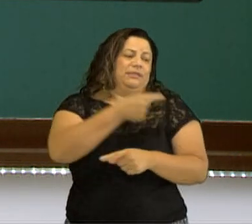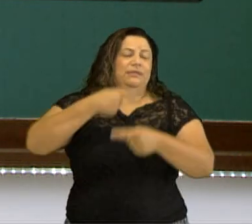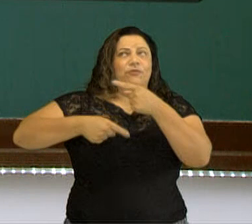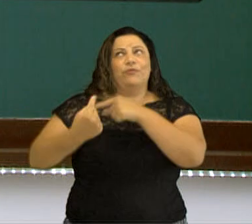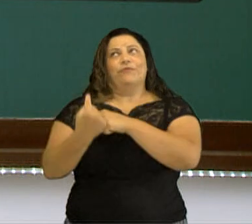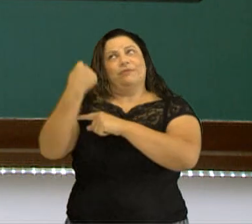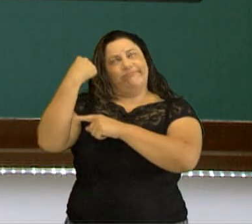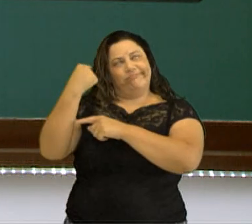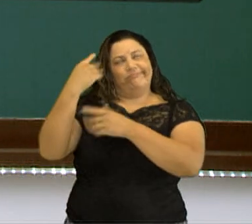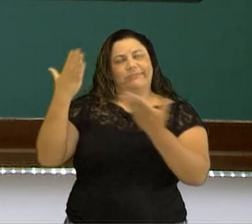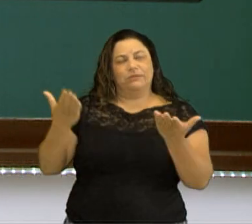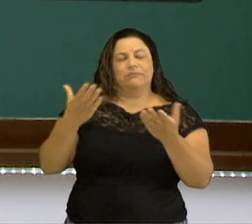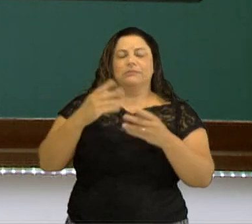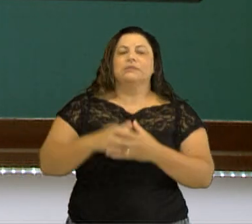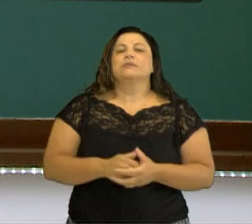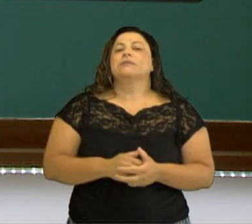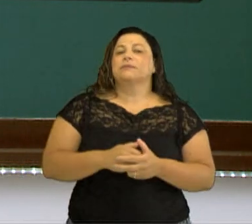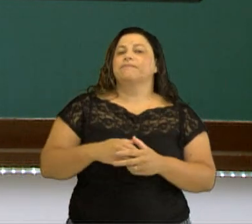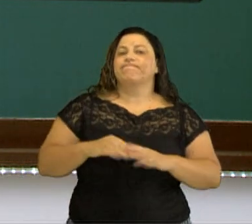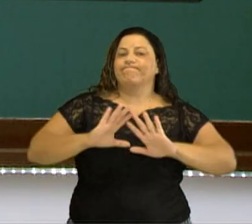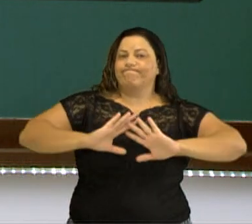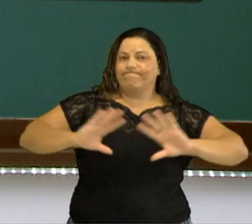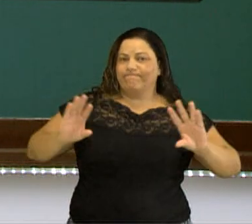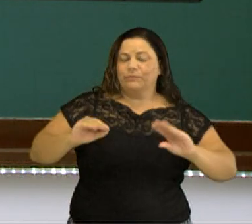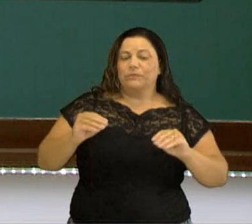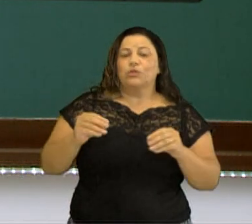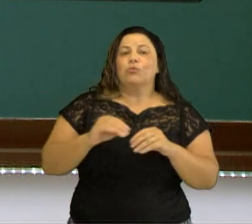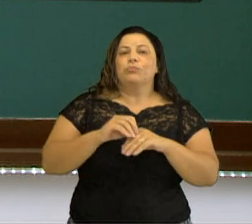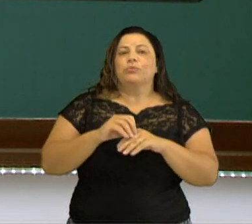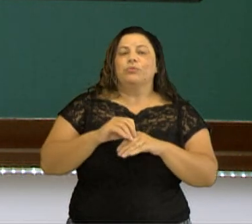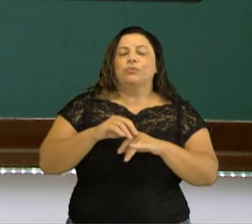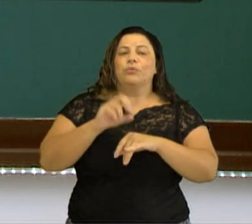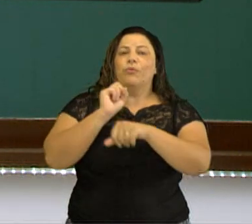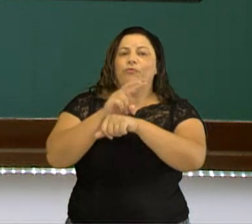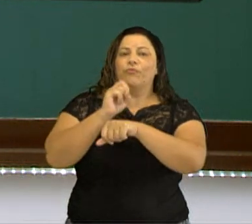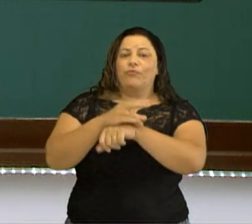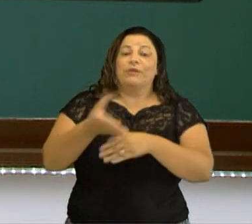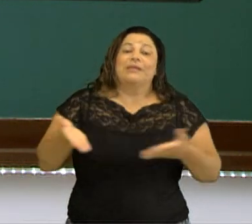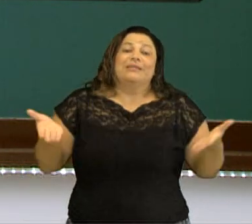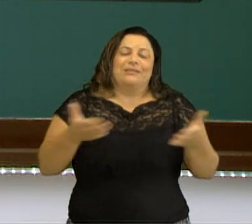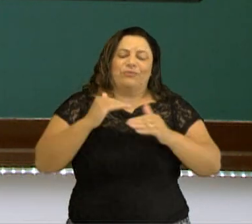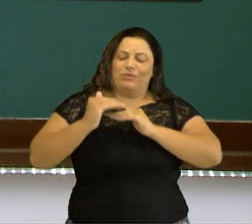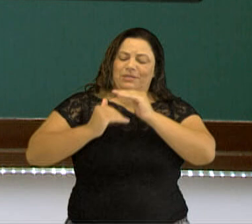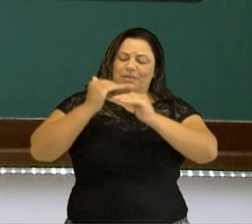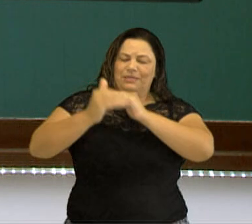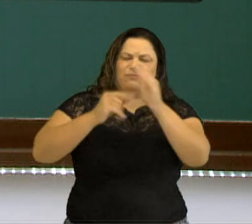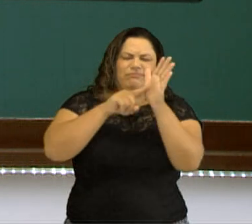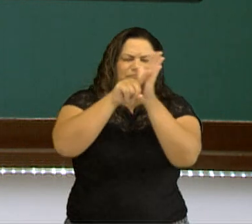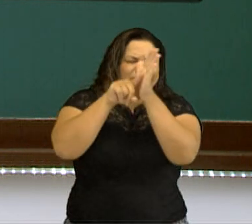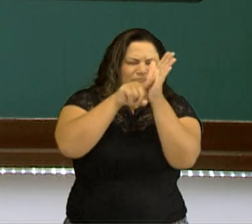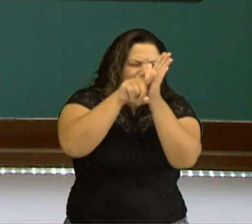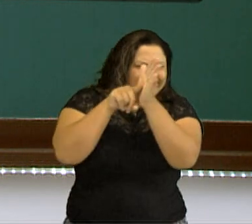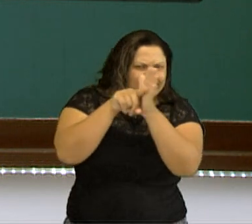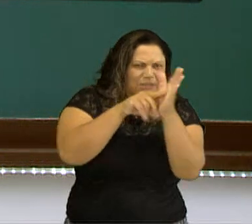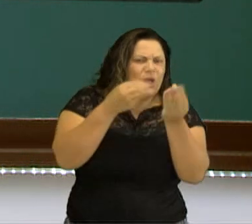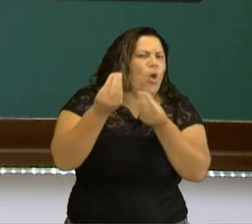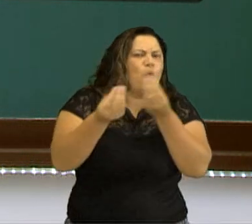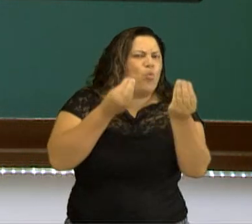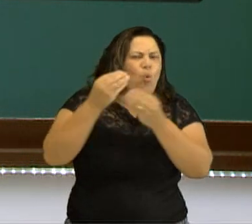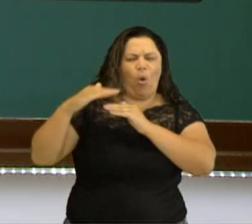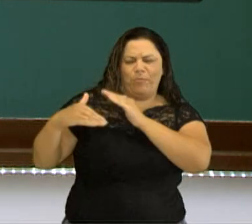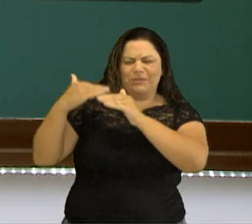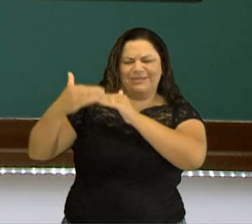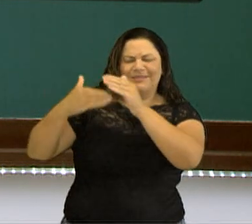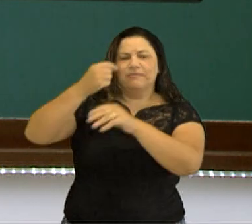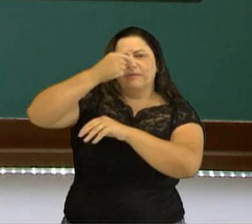que está se desenvolvendo agora. Quando eles fazem o desenvolvimento das vacinas, os cientistas analisam como está sendo o desenvolvimento